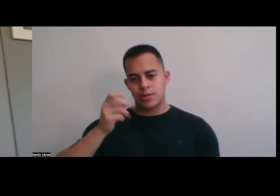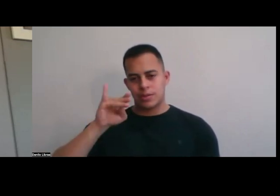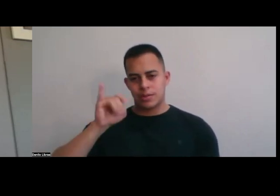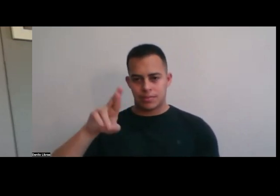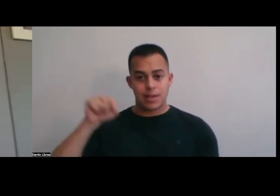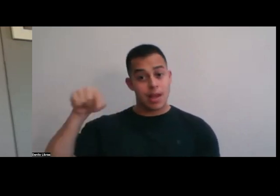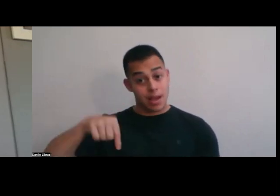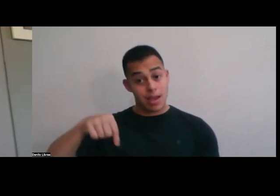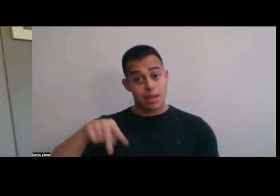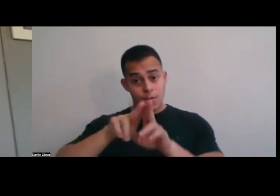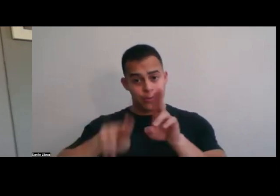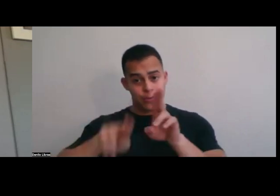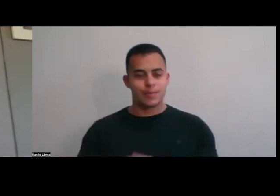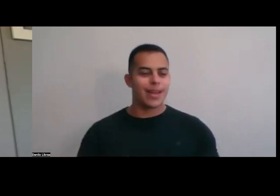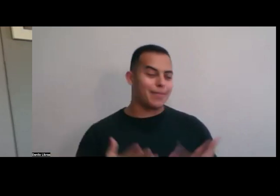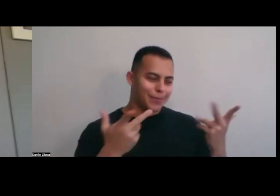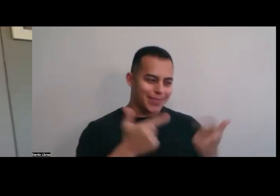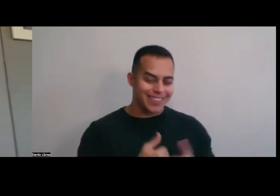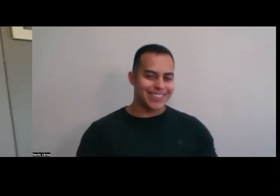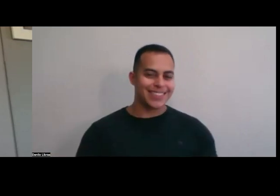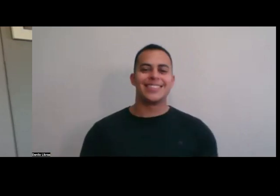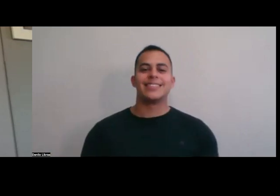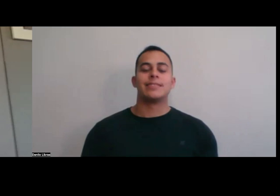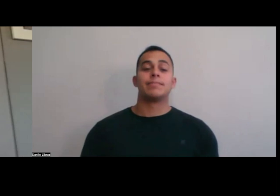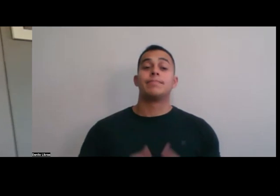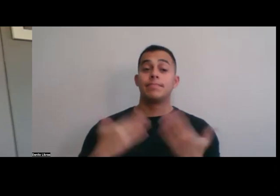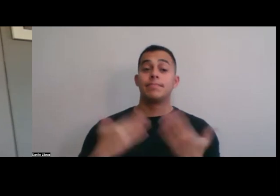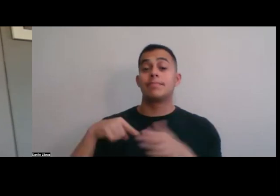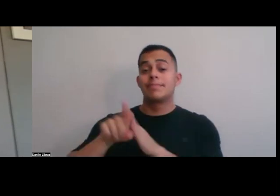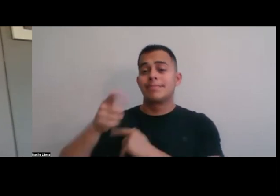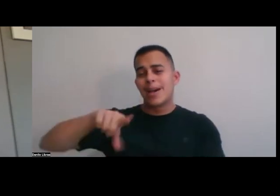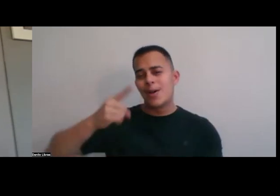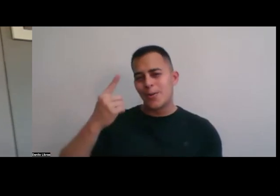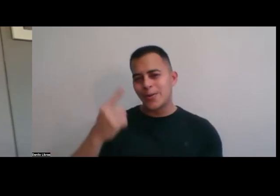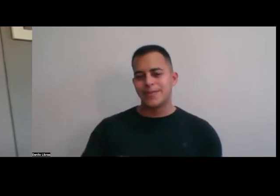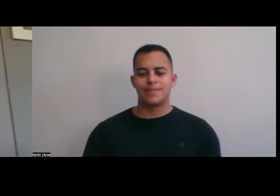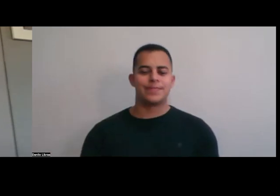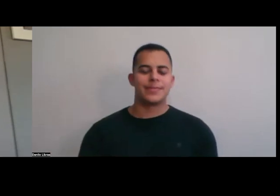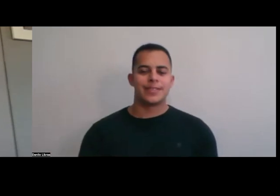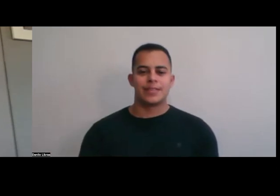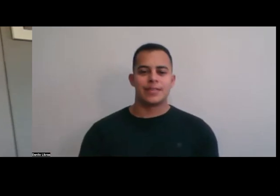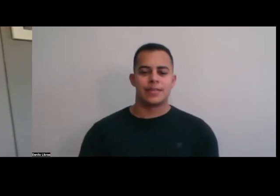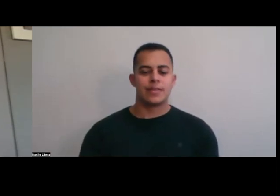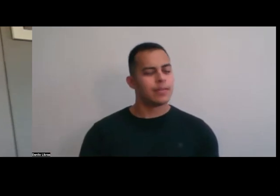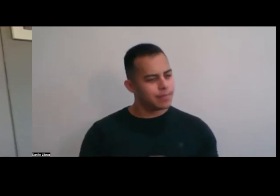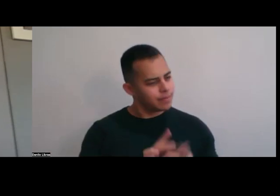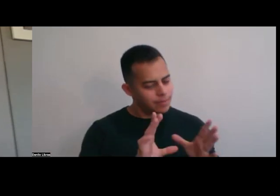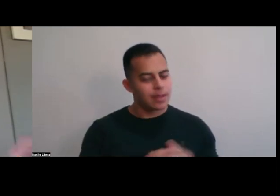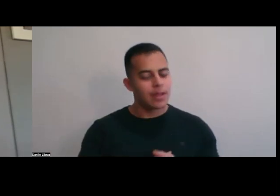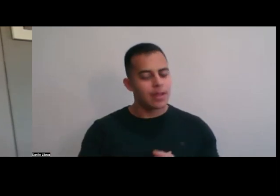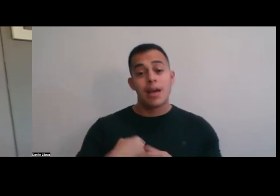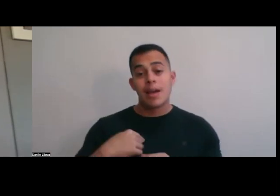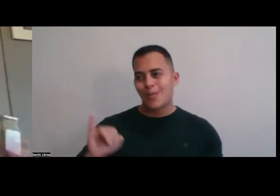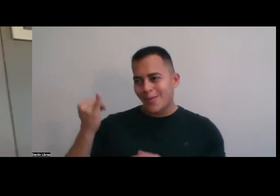UFRJ também. Maravilha. eu, na verdade, então, queria fazer mais uma pergunta, Claro, fica à aproveitando que eu já Fica à vontade. estou vontade. com o microfone